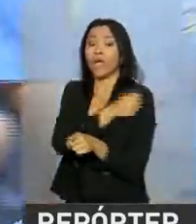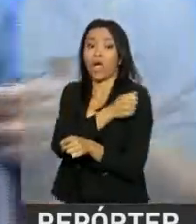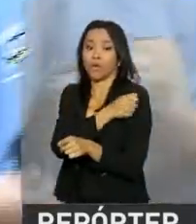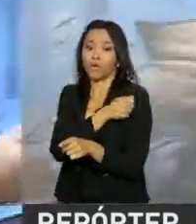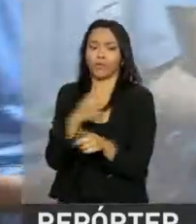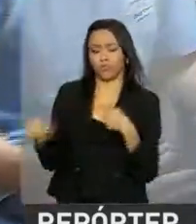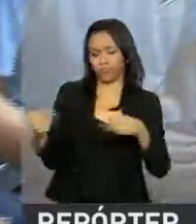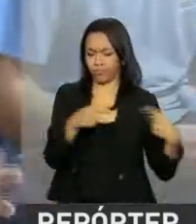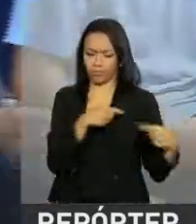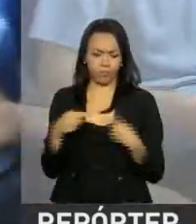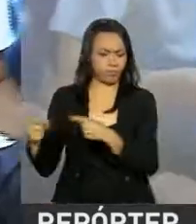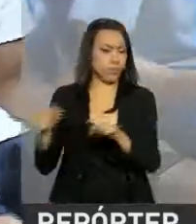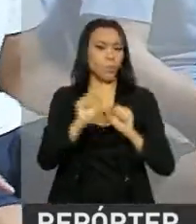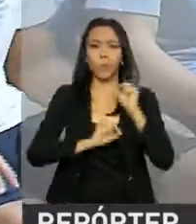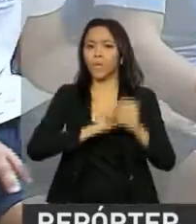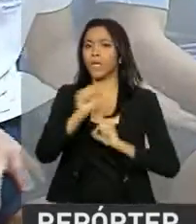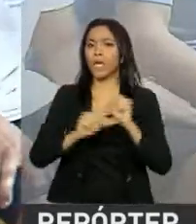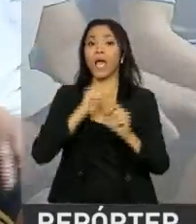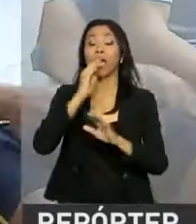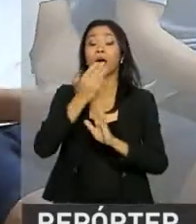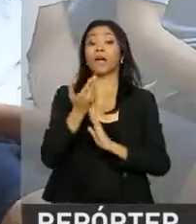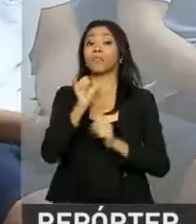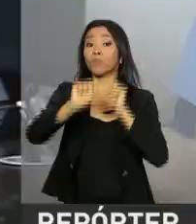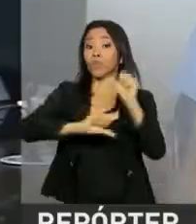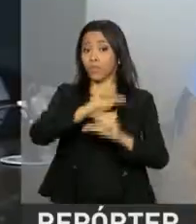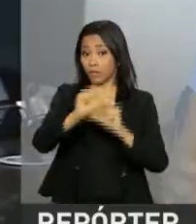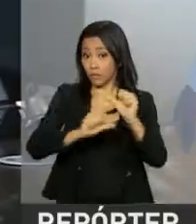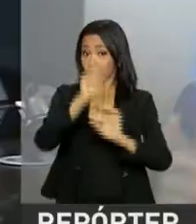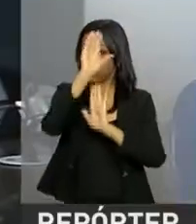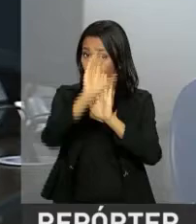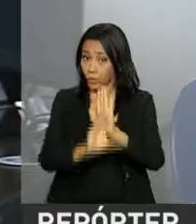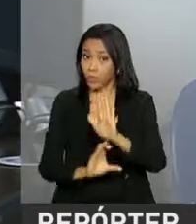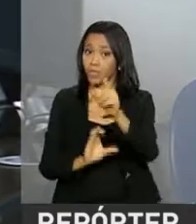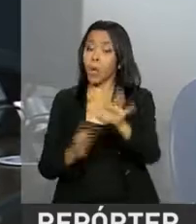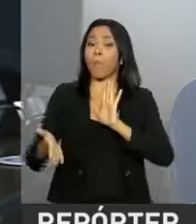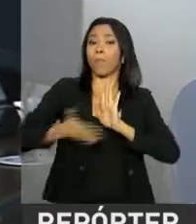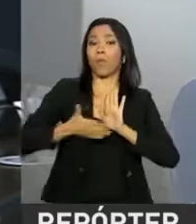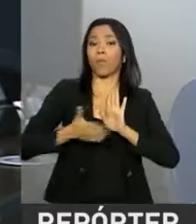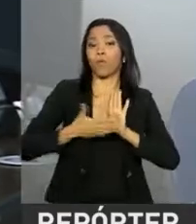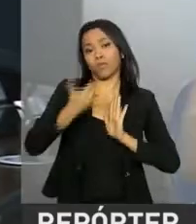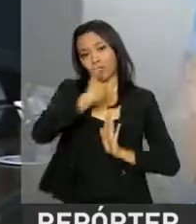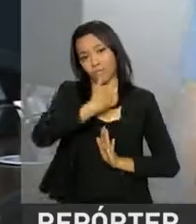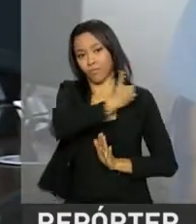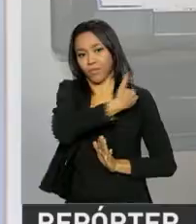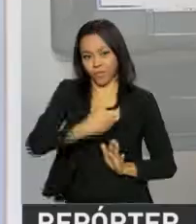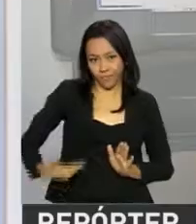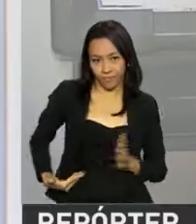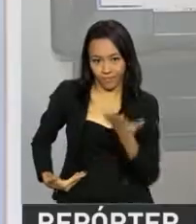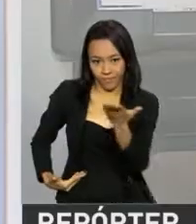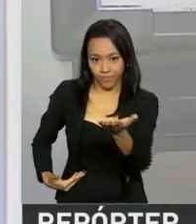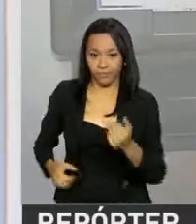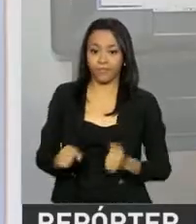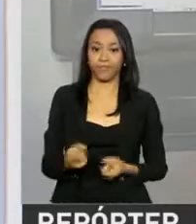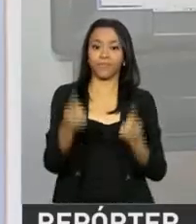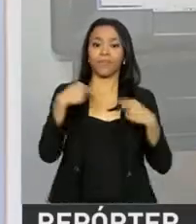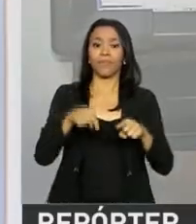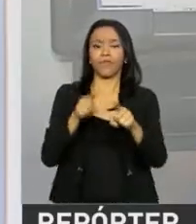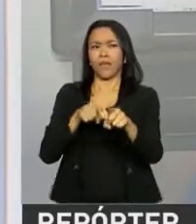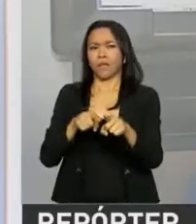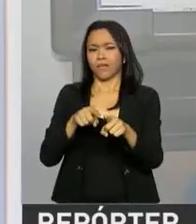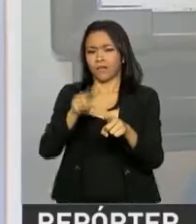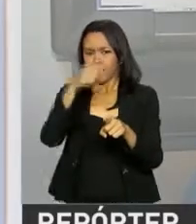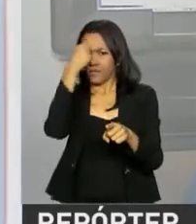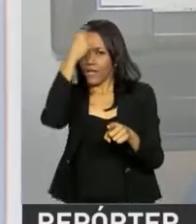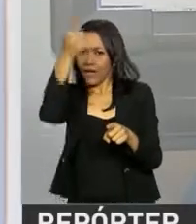discutiu as mudanças nas séries finais do ensino regular propostas pelo ministério da educação a idéia de trazer matérias da